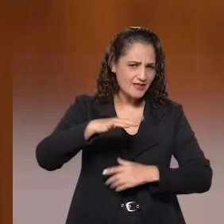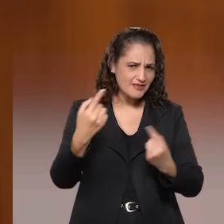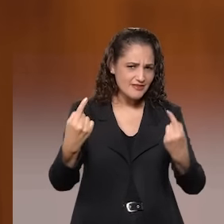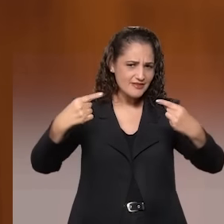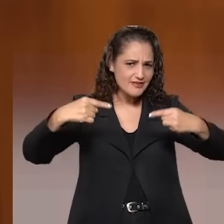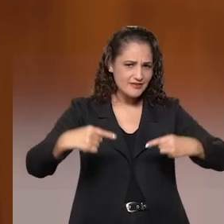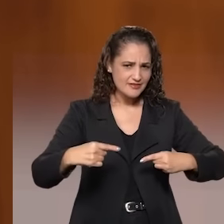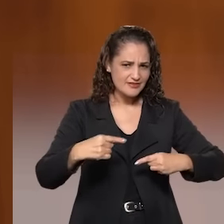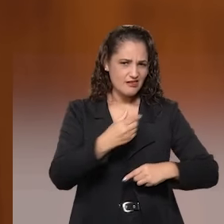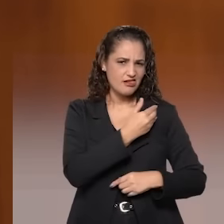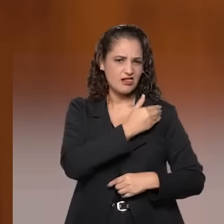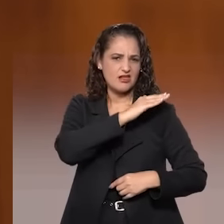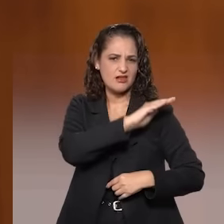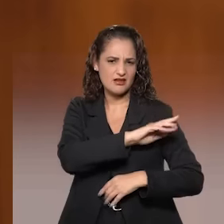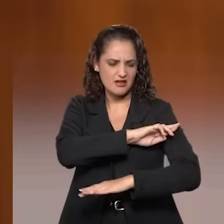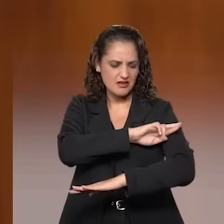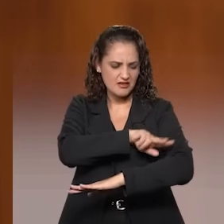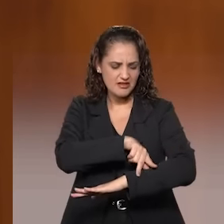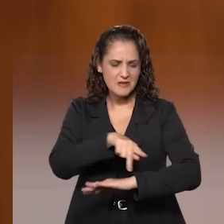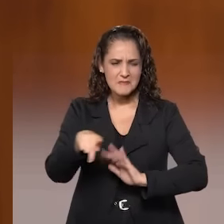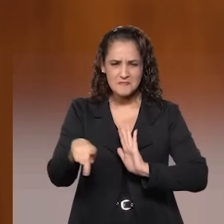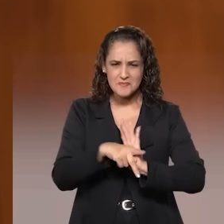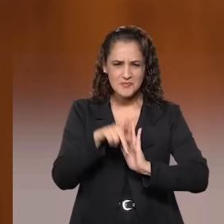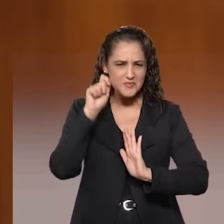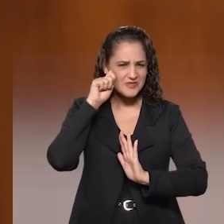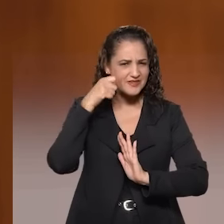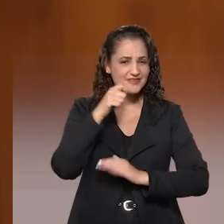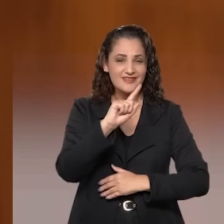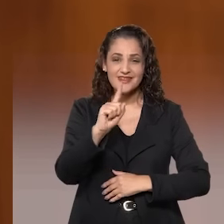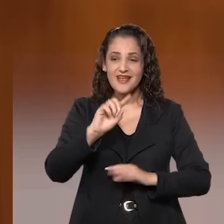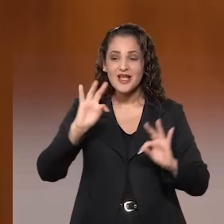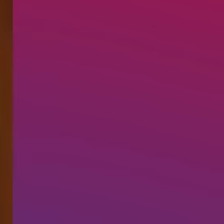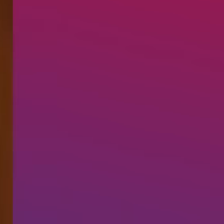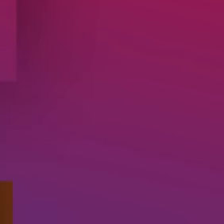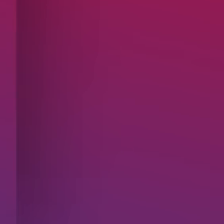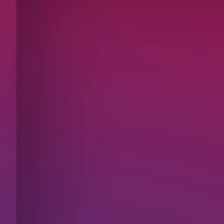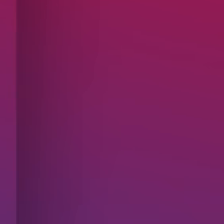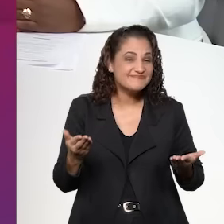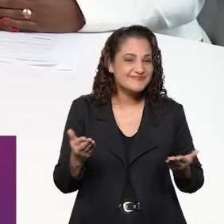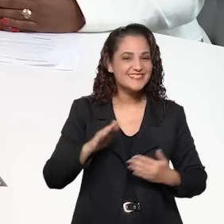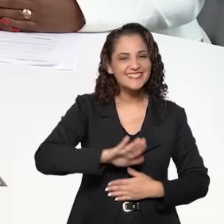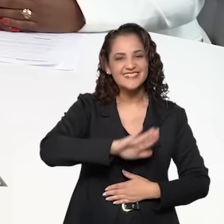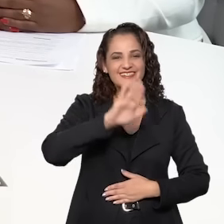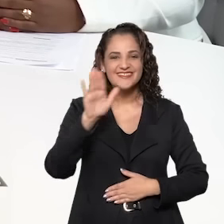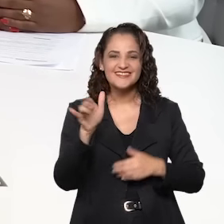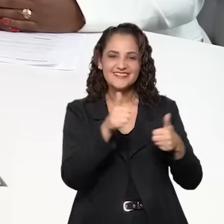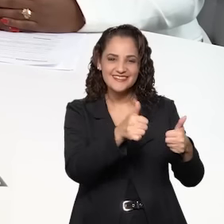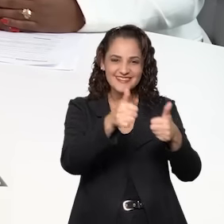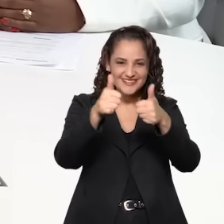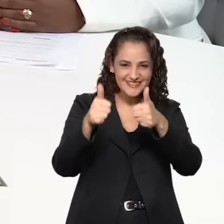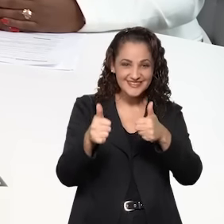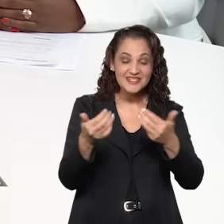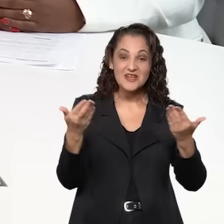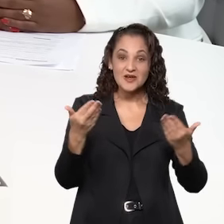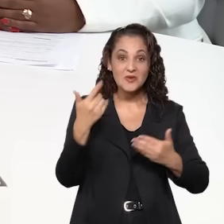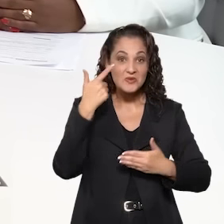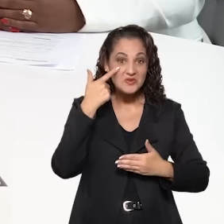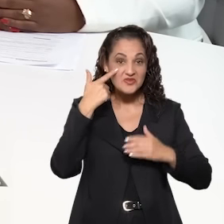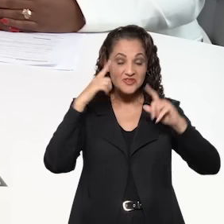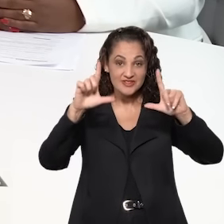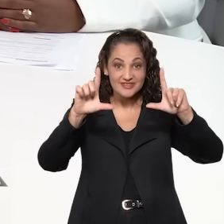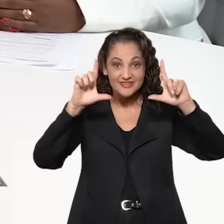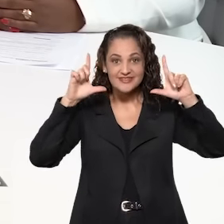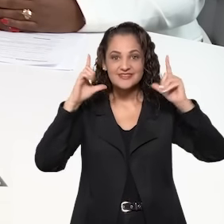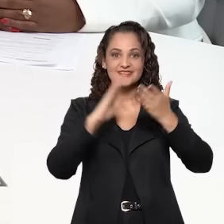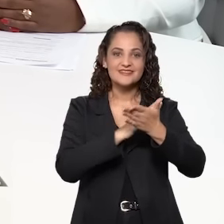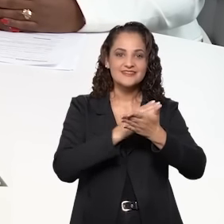enfrentamento à discriminação racial não é da pessoa negra é de todos Olá tudo bom Você acabou de ouvir